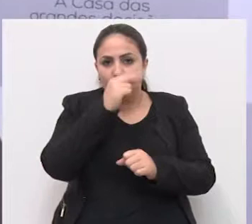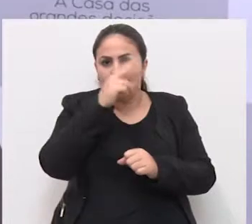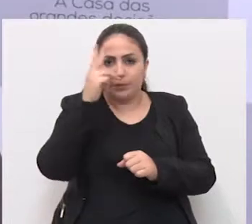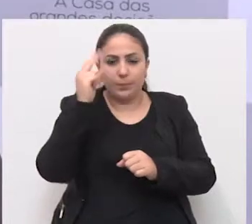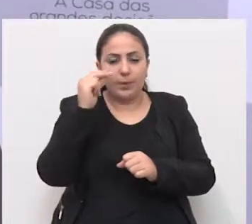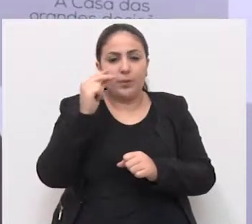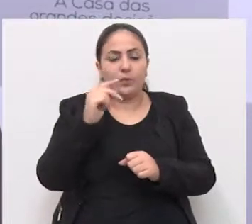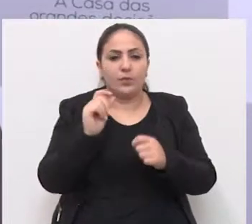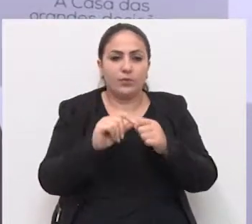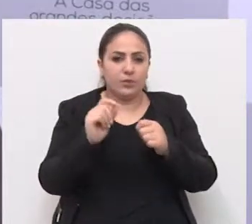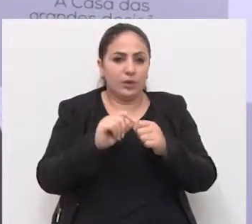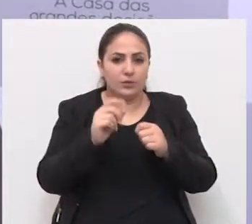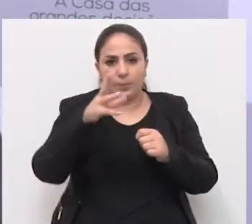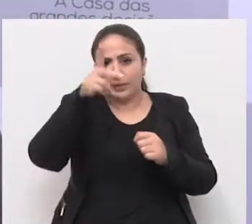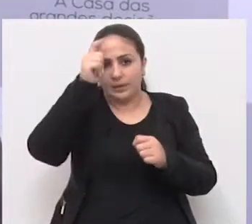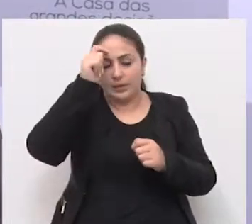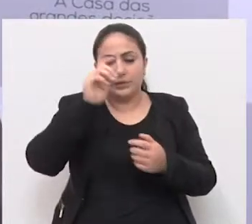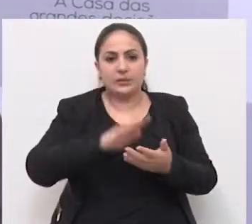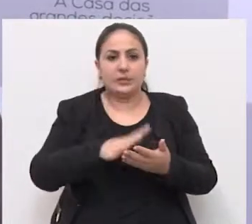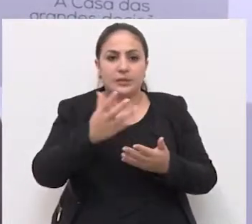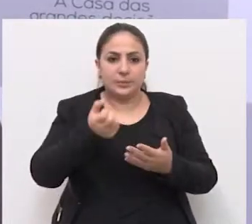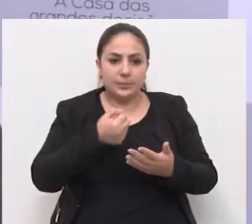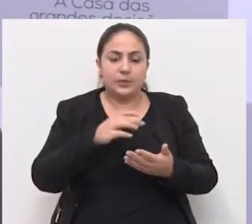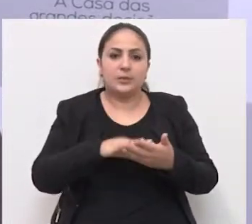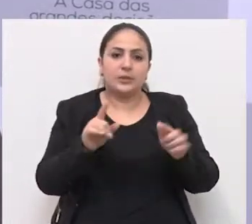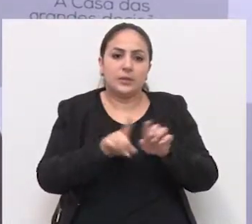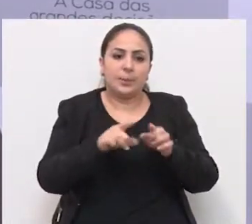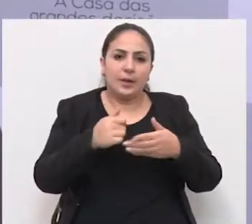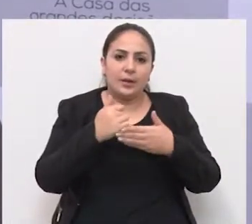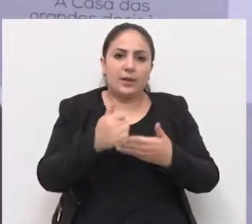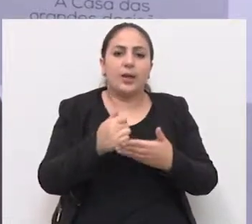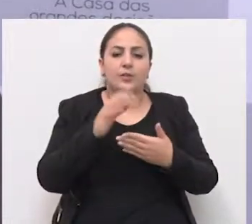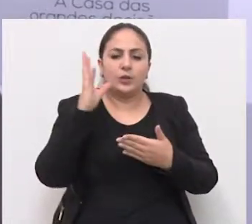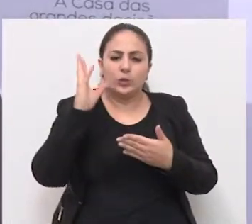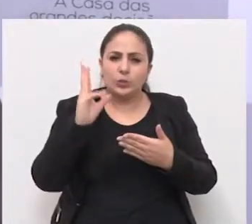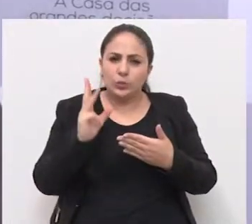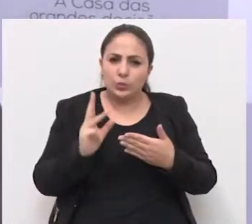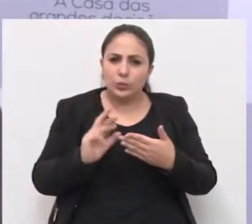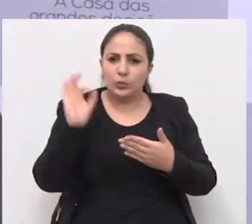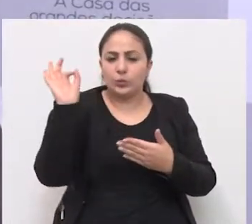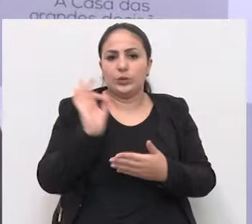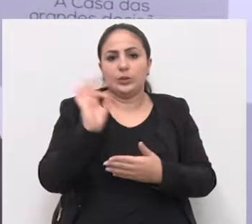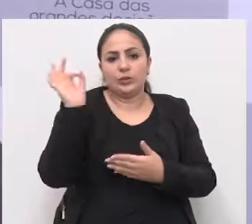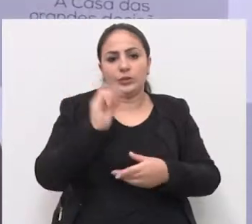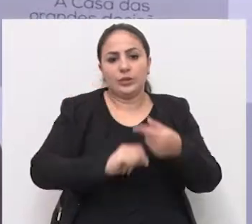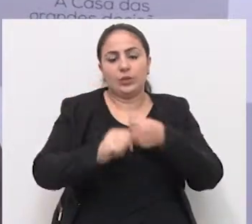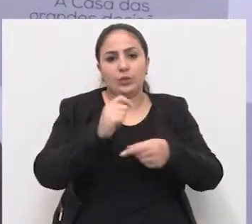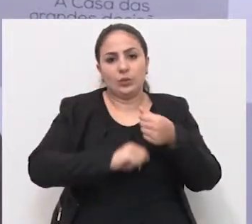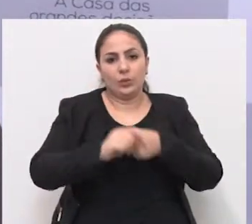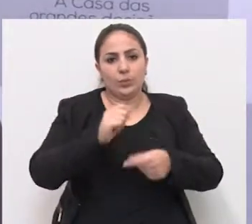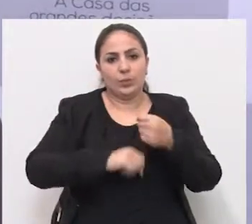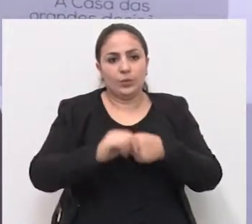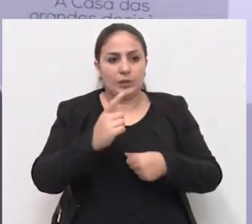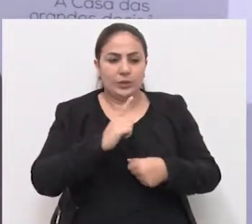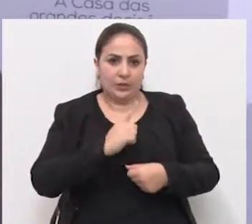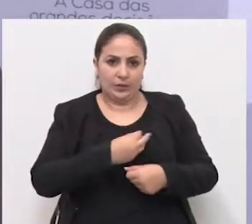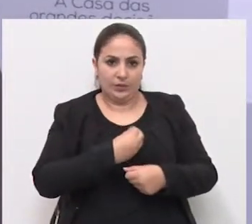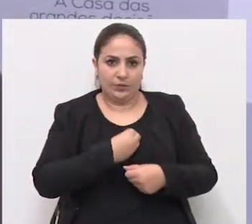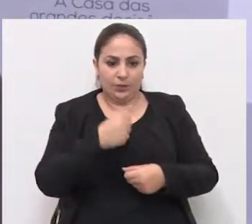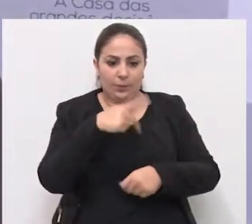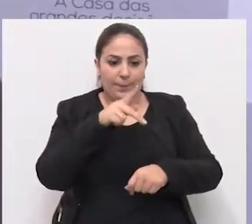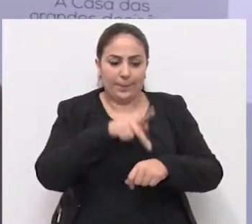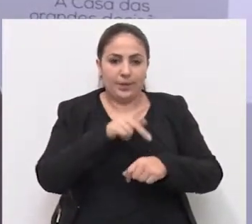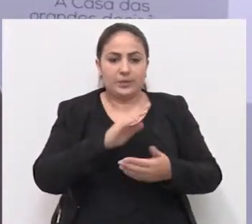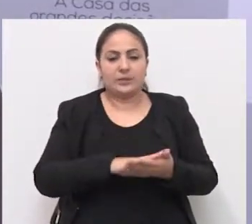que envolvem o orçamento municipal, se faz uma previsão de arrecadação e leva-se em consideração aqueles índices econômicos que